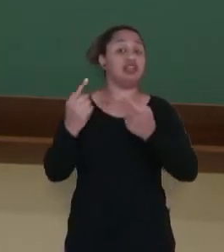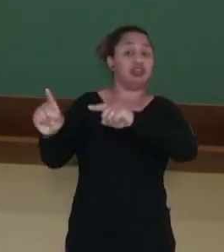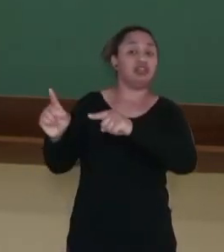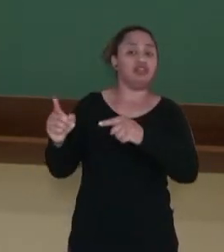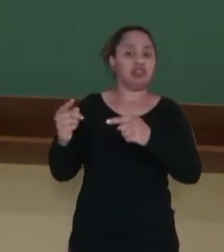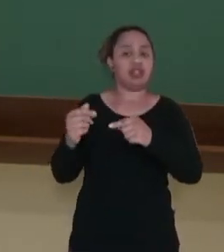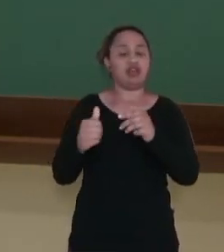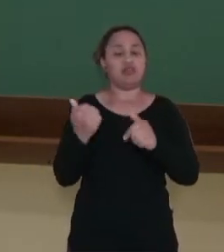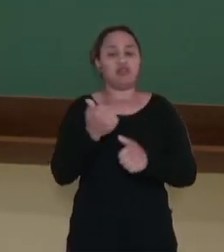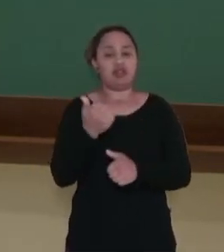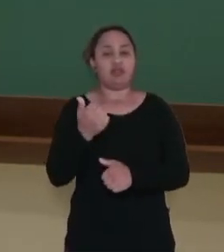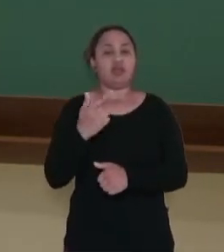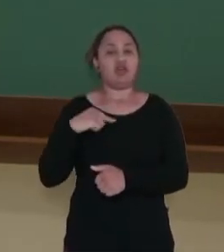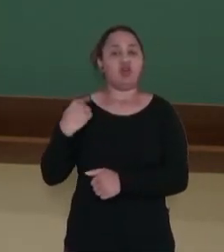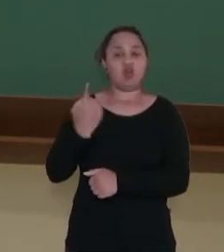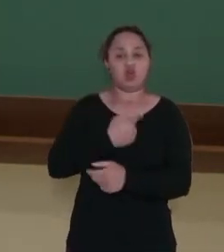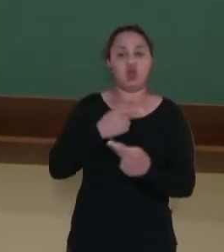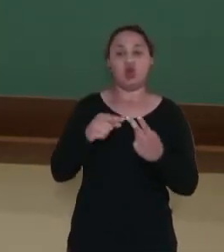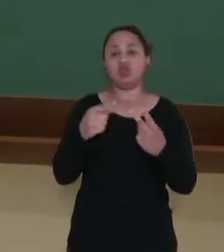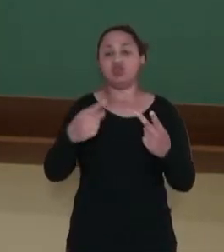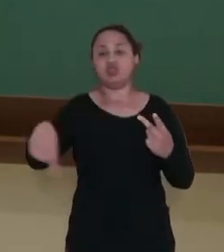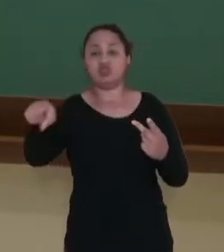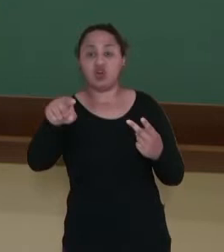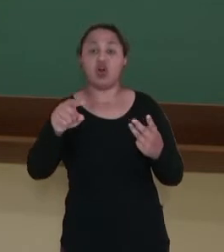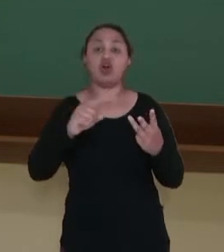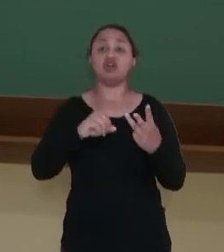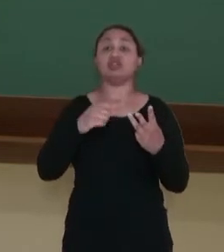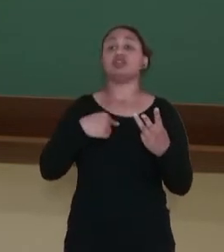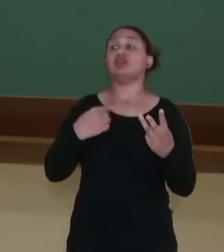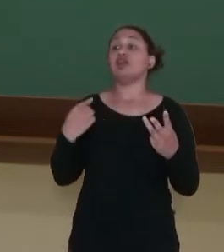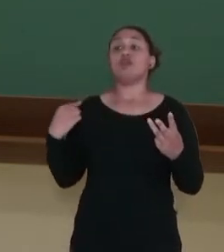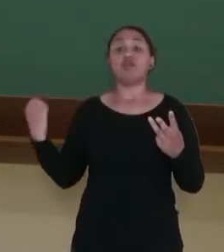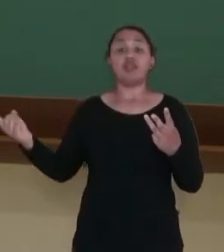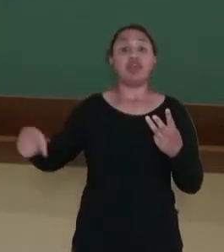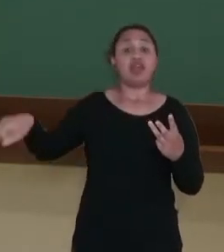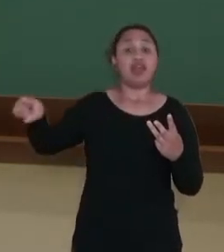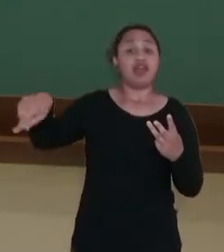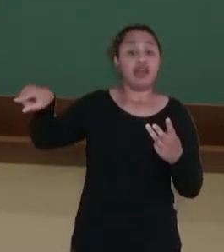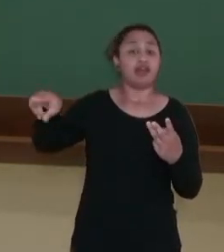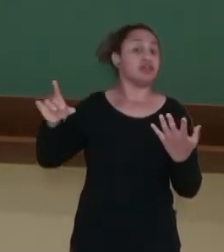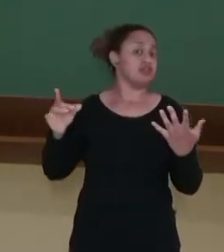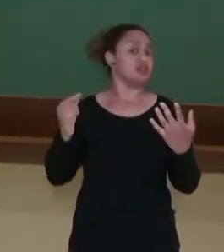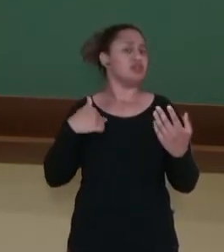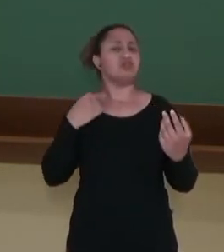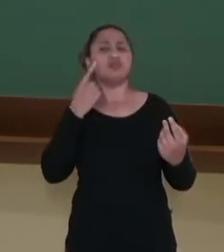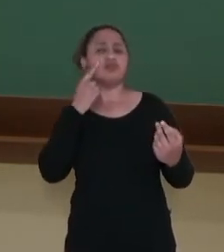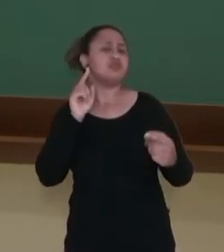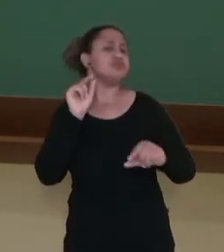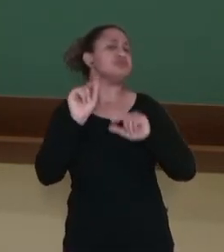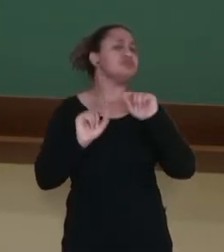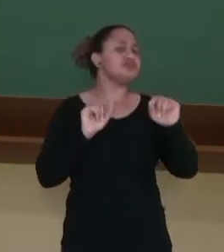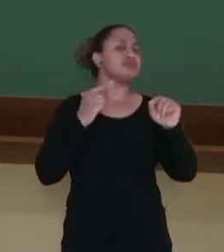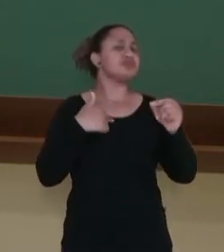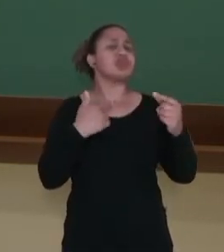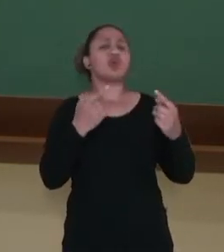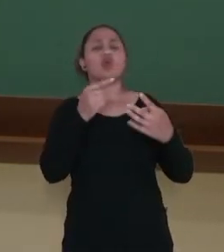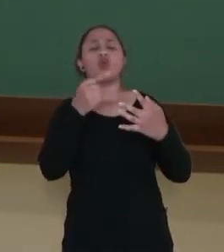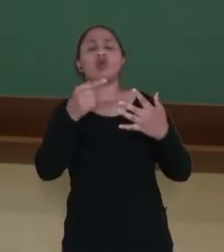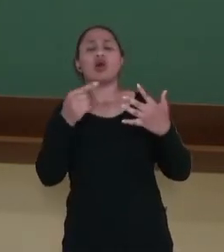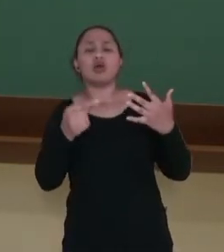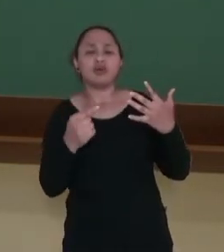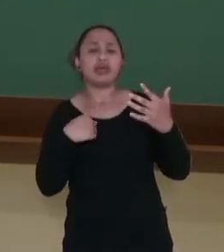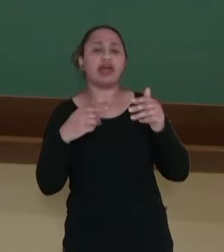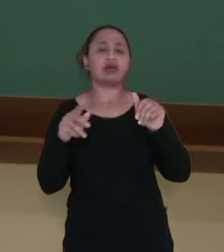plural, nós, segunda vós, terceira eles, elas. Localiza qual é dessas pessoas que eu falei que está